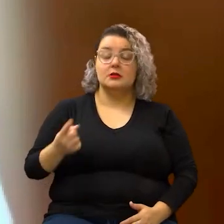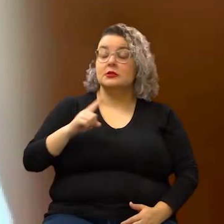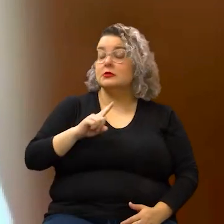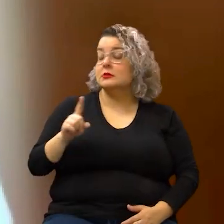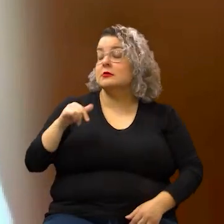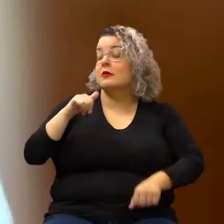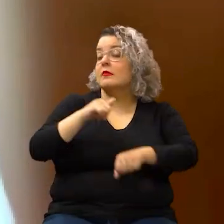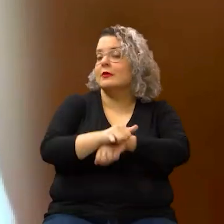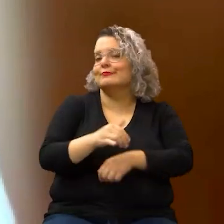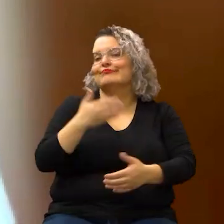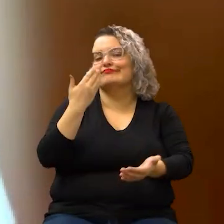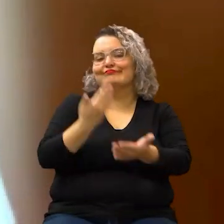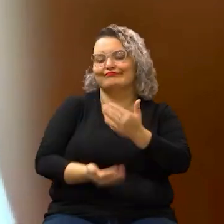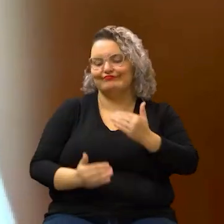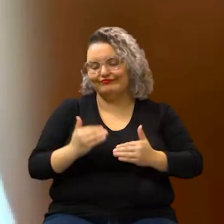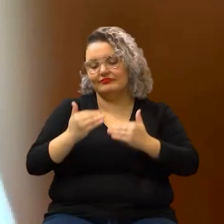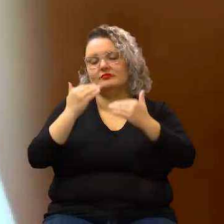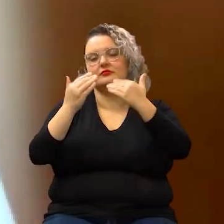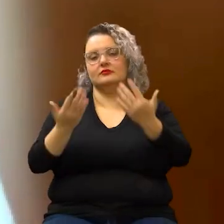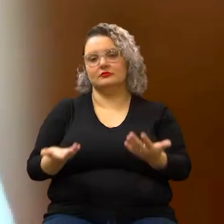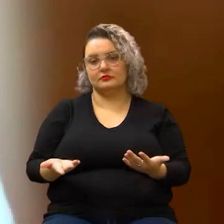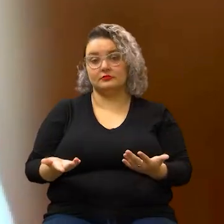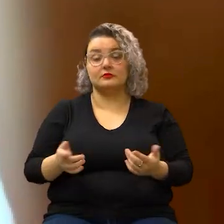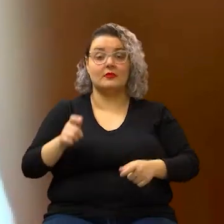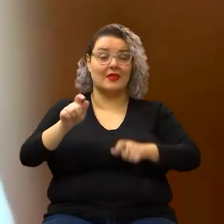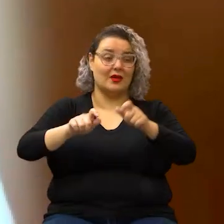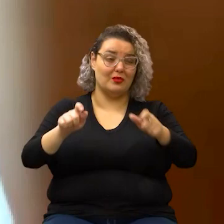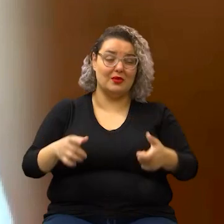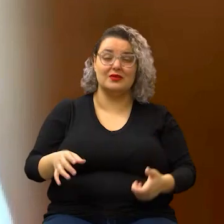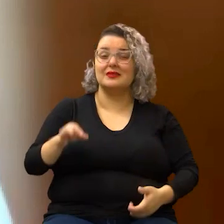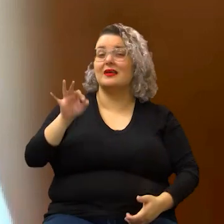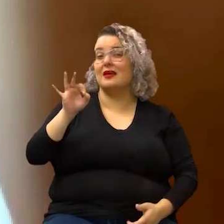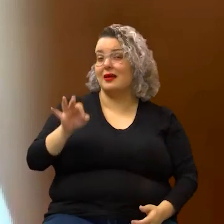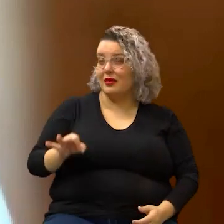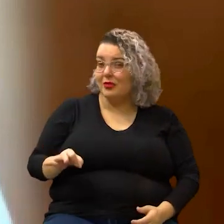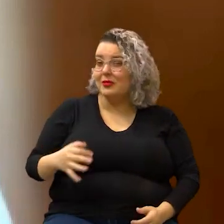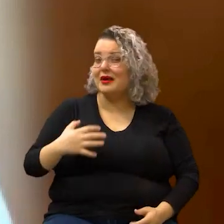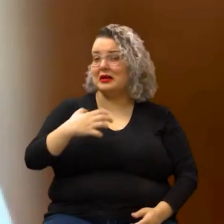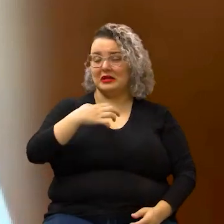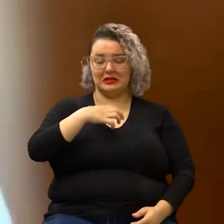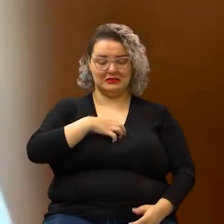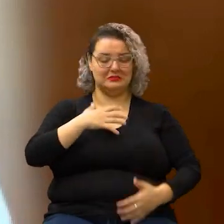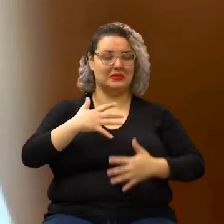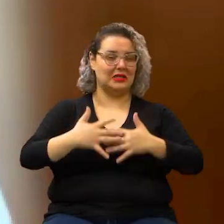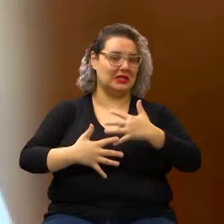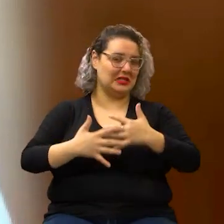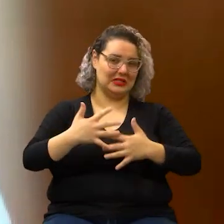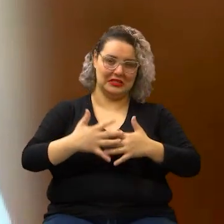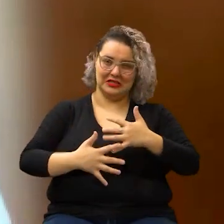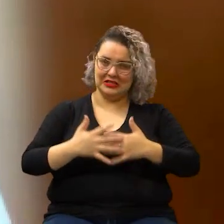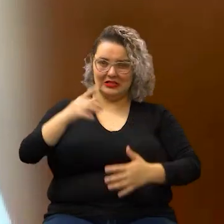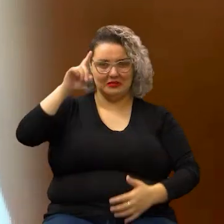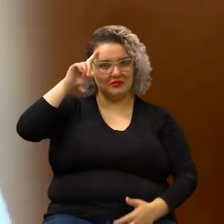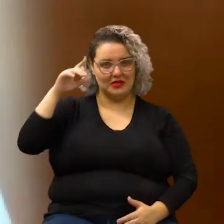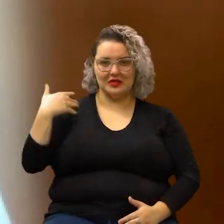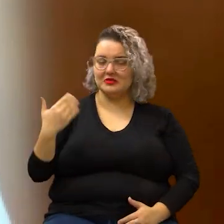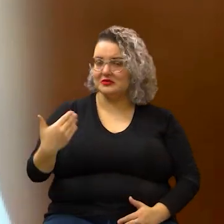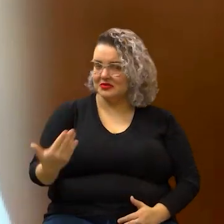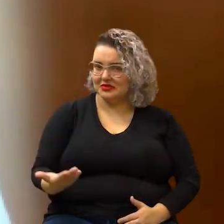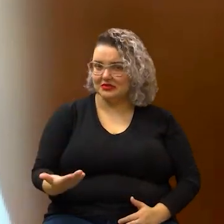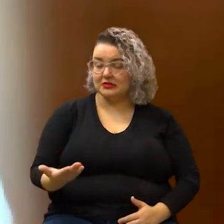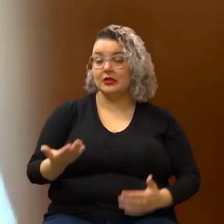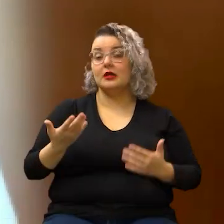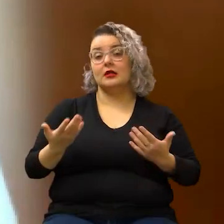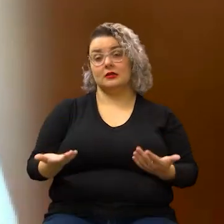não faltando, perdendo aí a produtividade. Então, são pessoas que realmente aquele sintoma atrapalha muito o seu